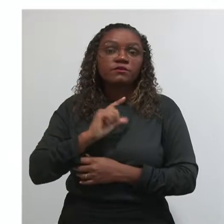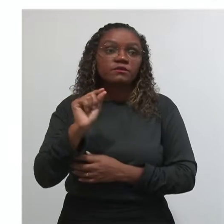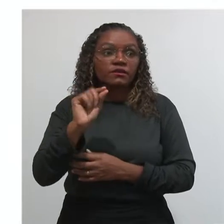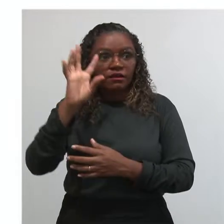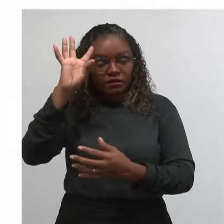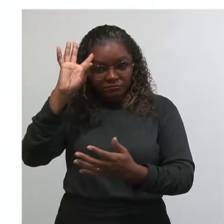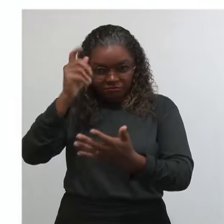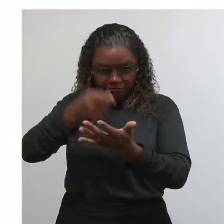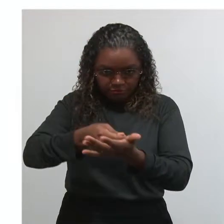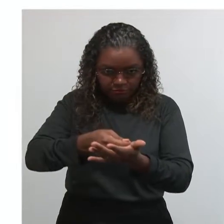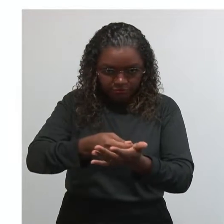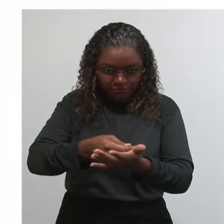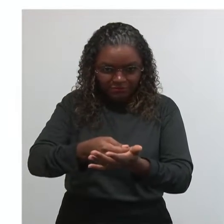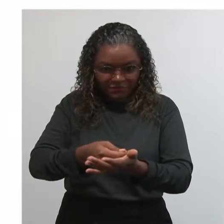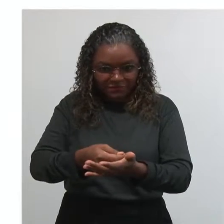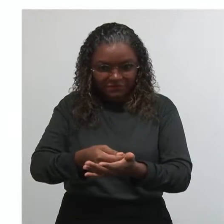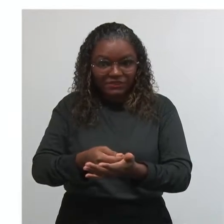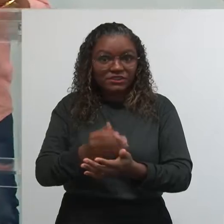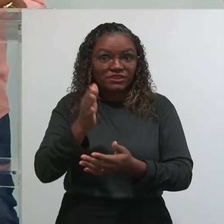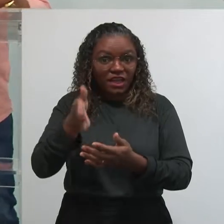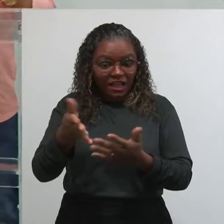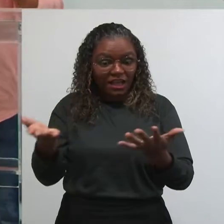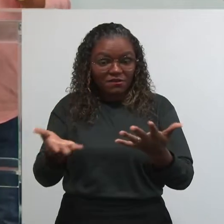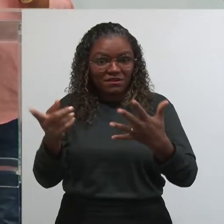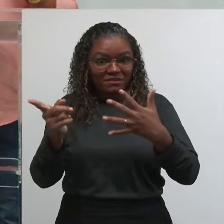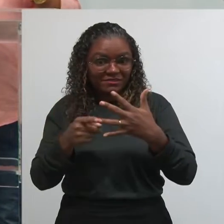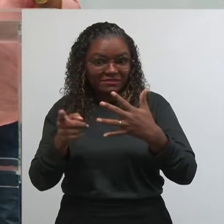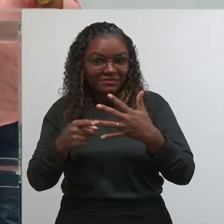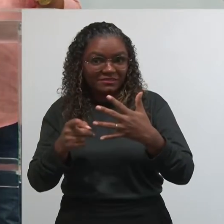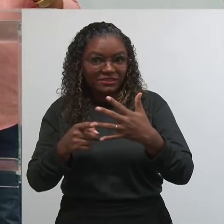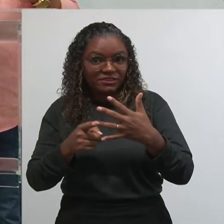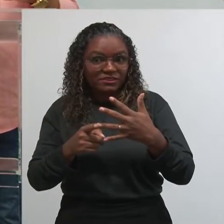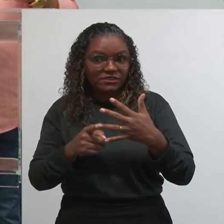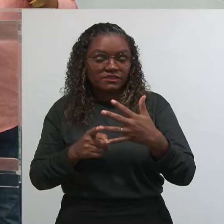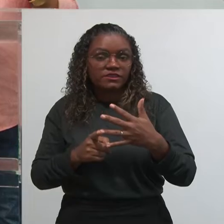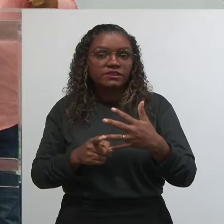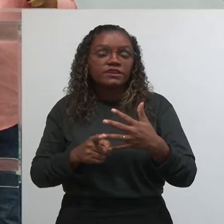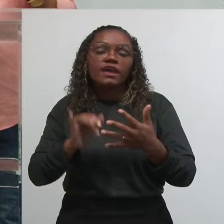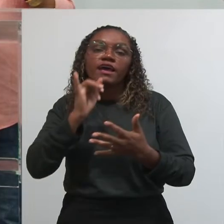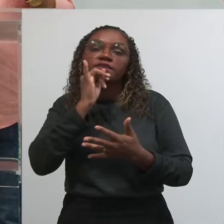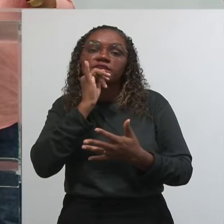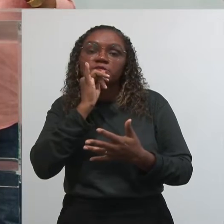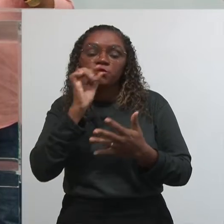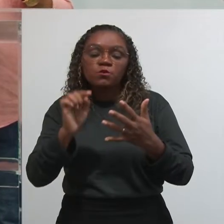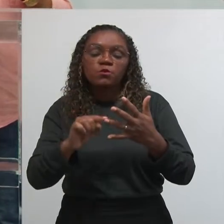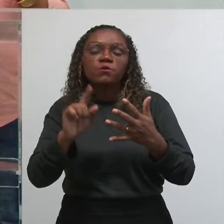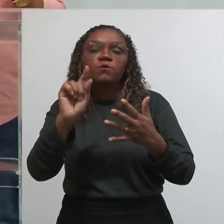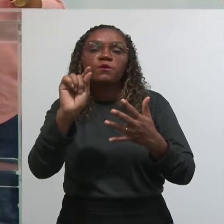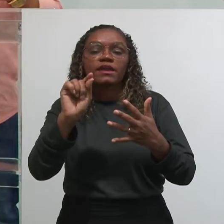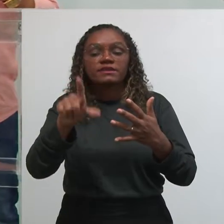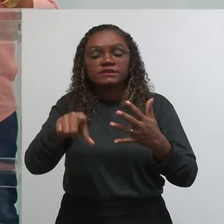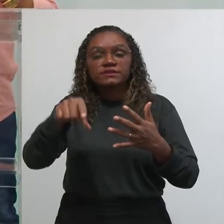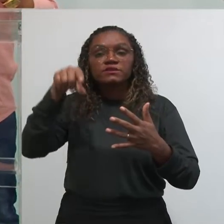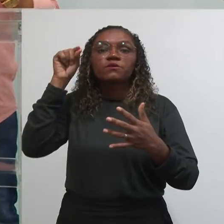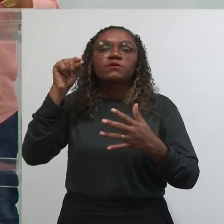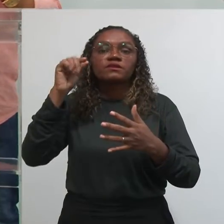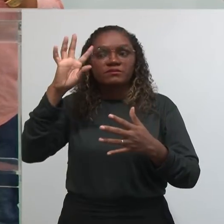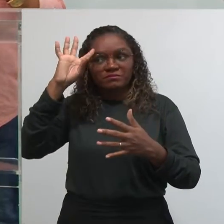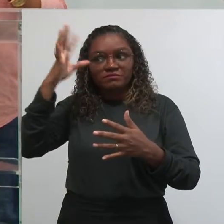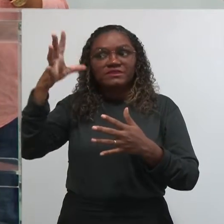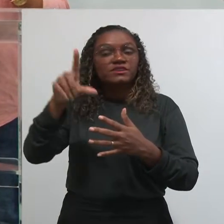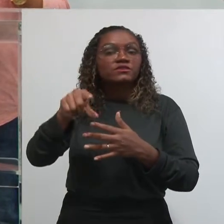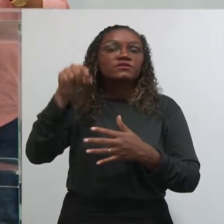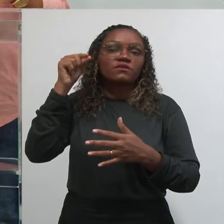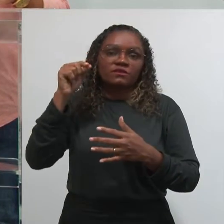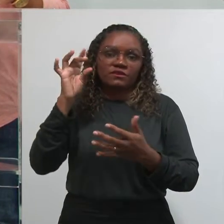decisão. E aí sim, na parte da decisão, é onde eu escolho qual é a solução que vai ser aplicada para aquele